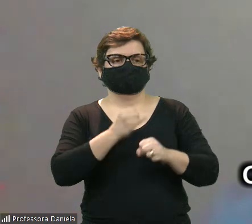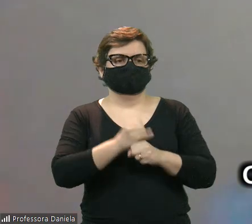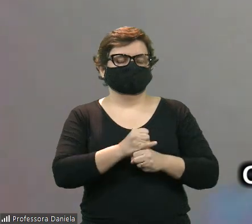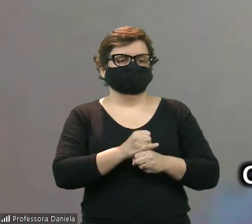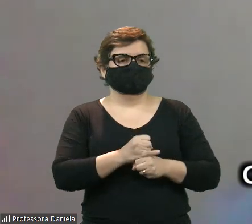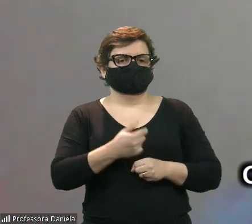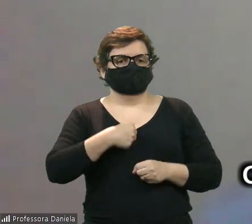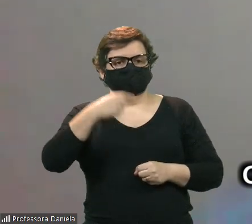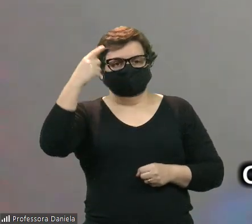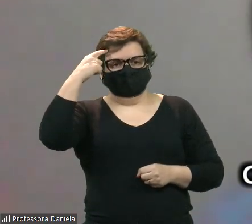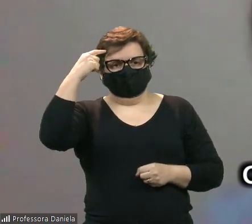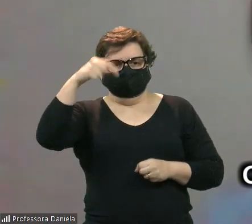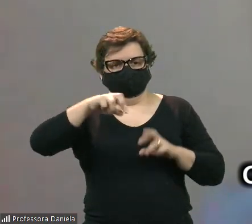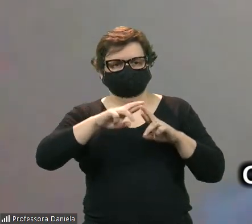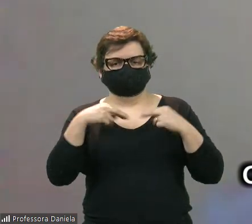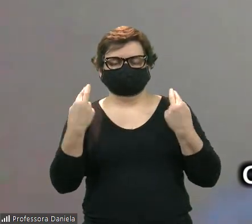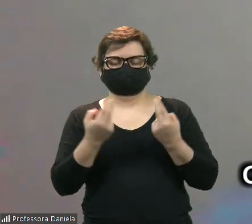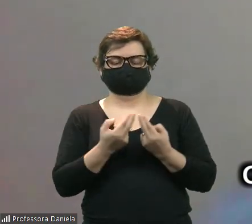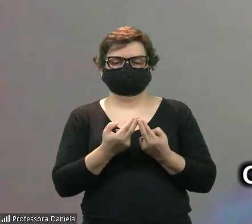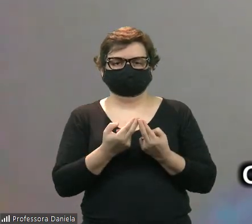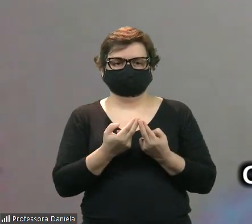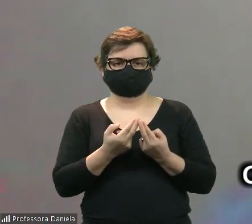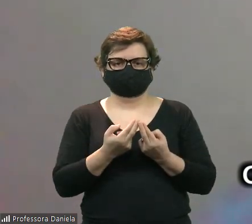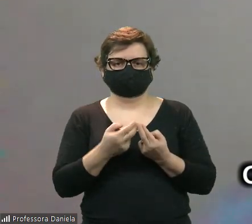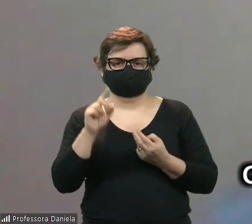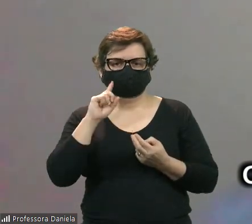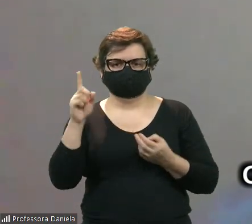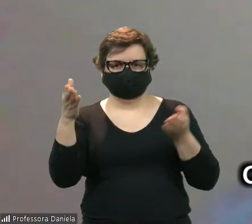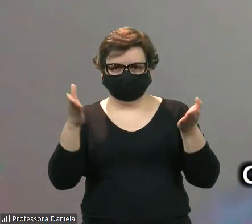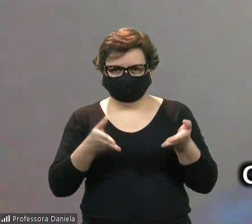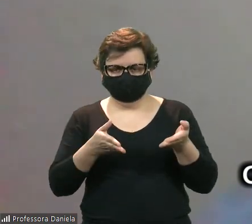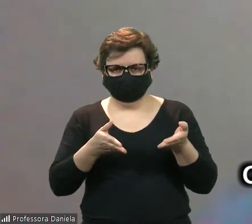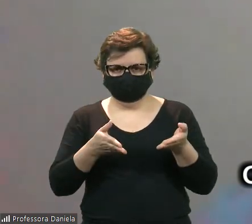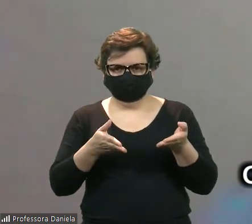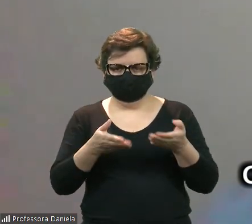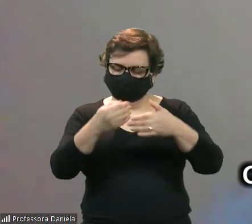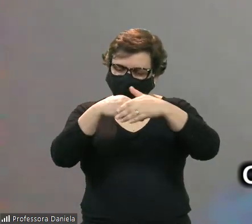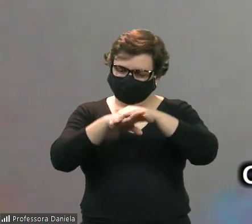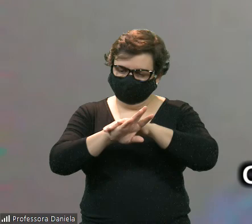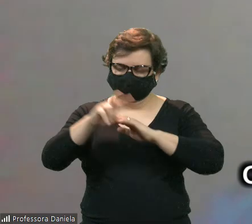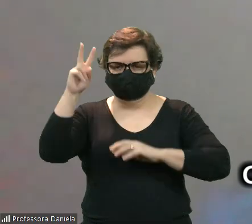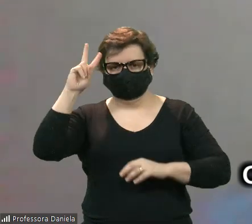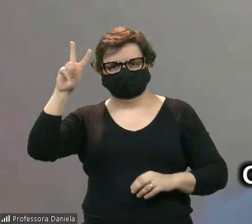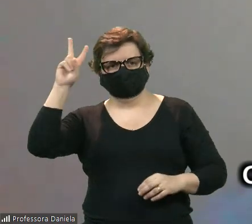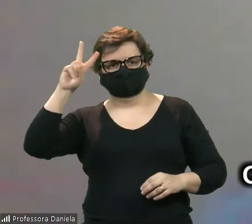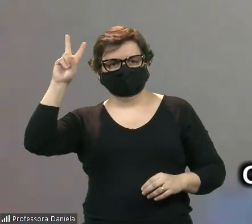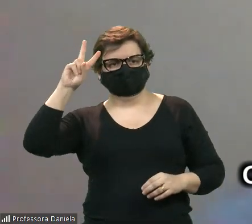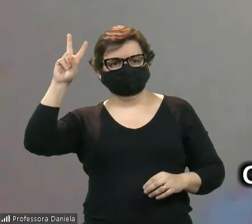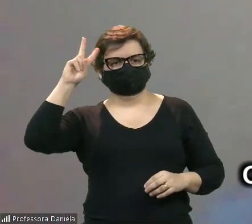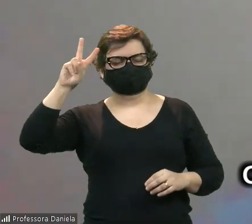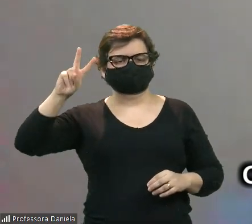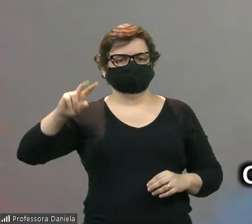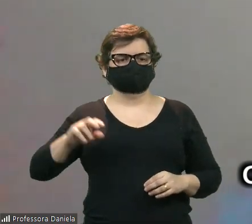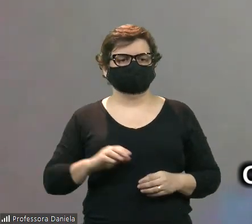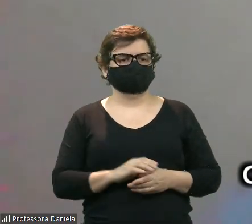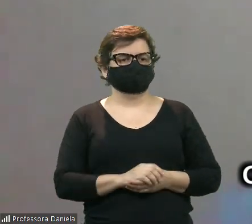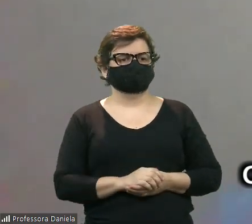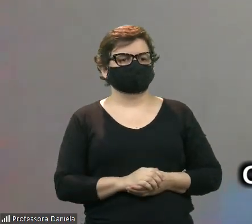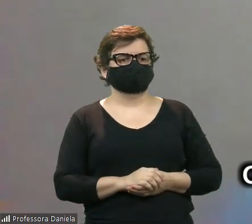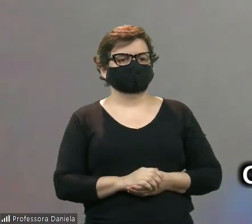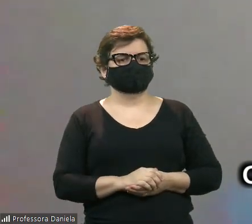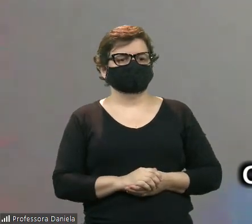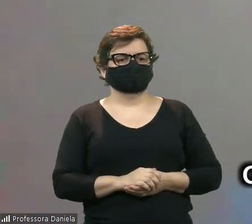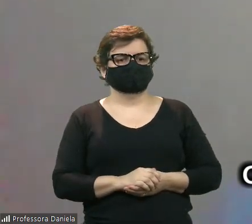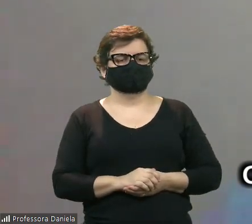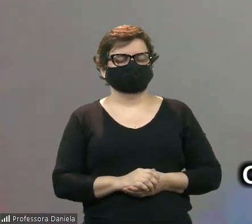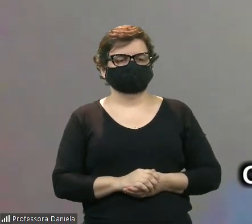realmente essa sessão, na data de hoje, vai ficar para a história, nos anais desta Casa de Leis.